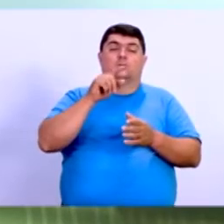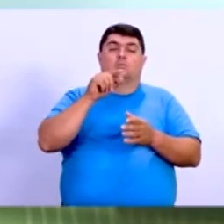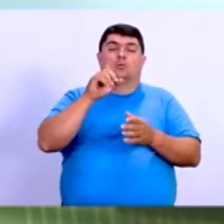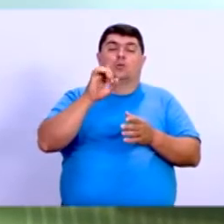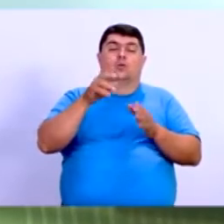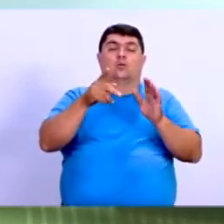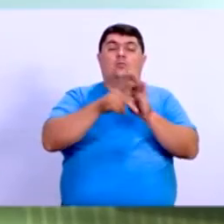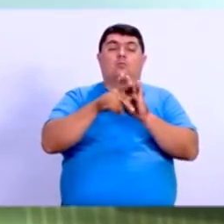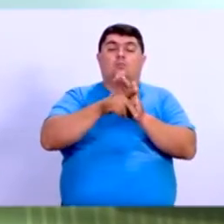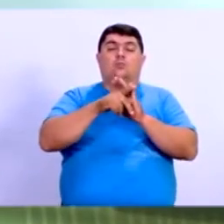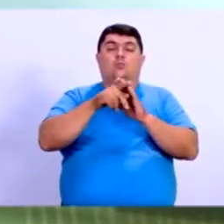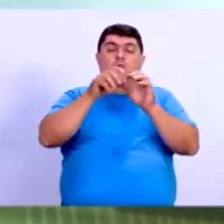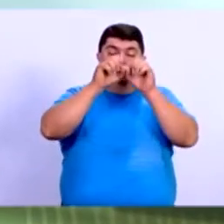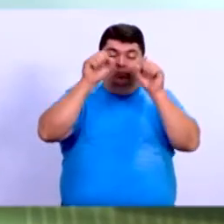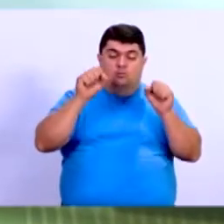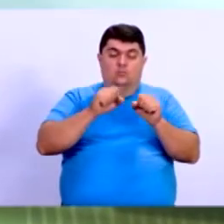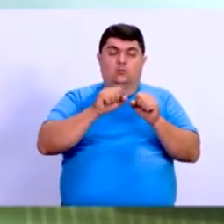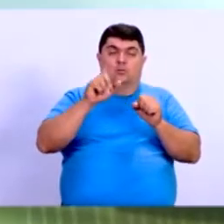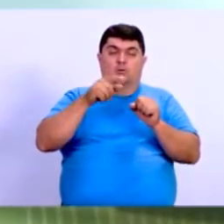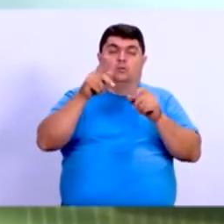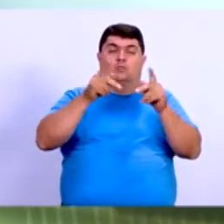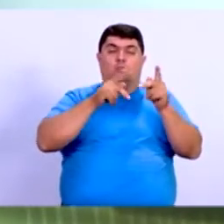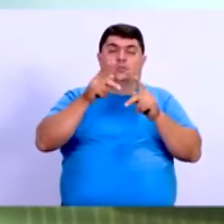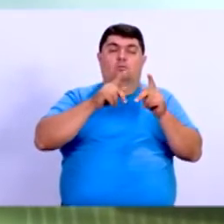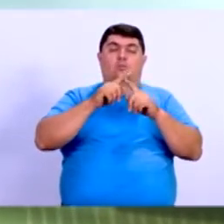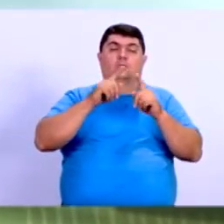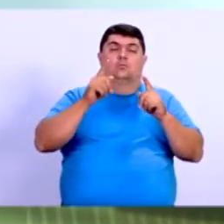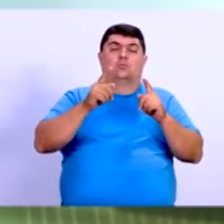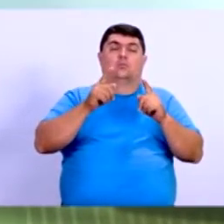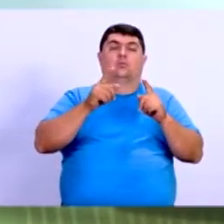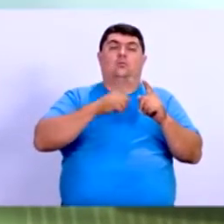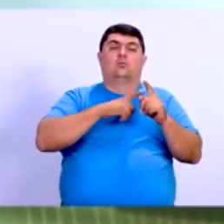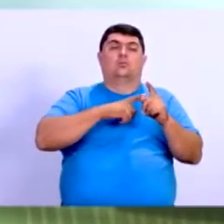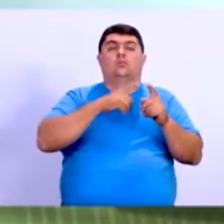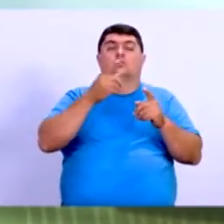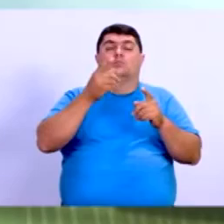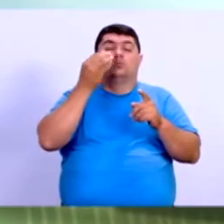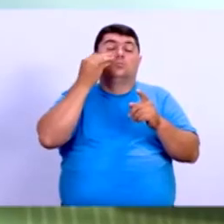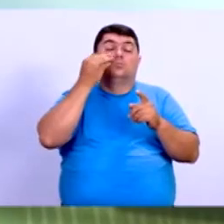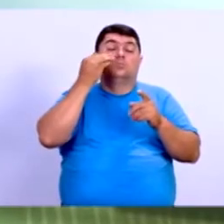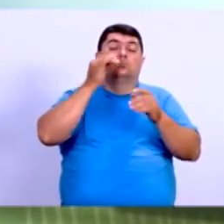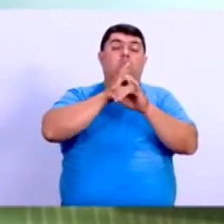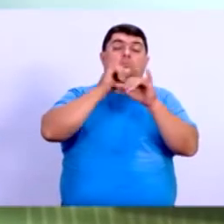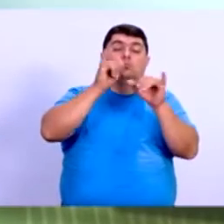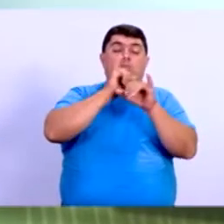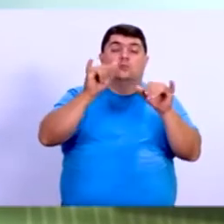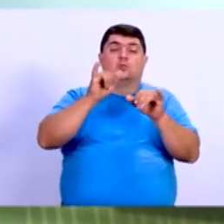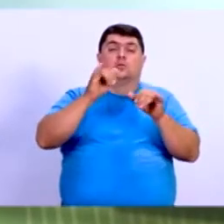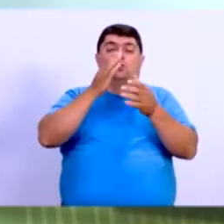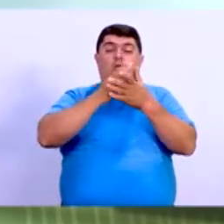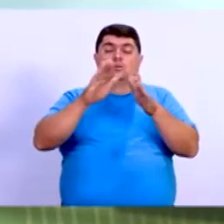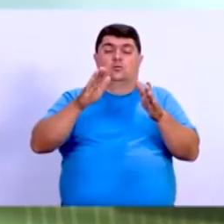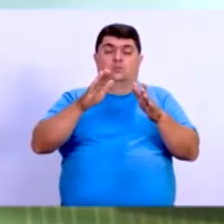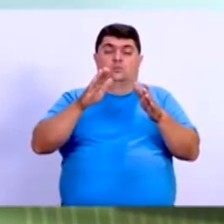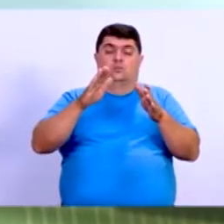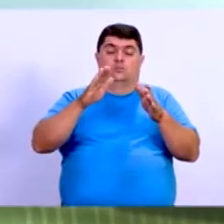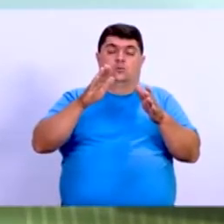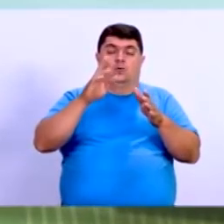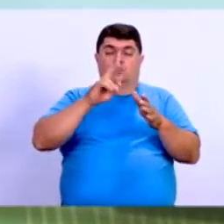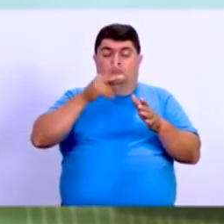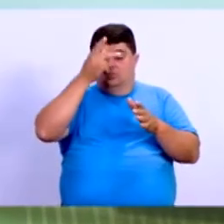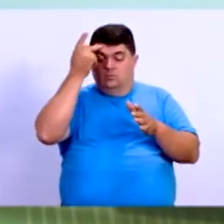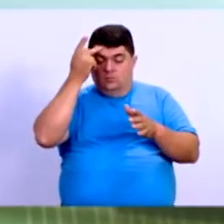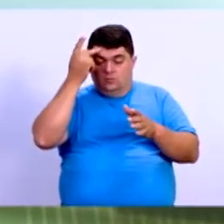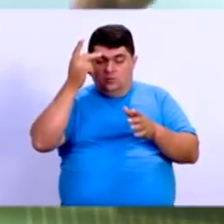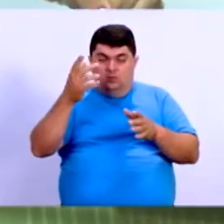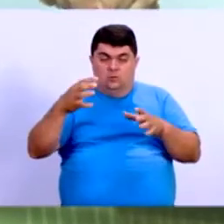é o sistema, é a tua programação. Mas quando a informação sai da interface do usuário e é salva